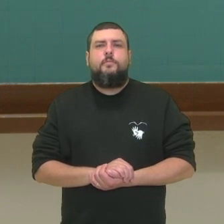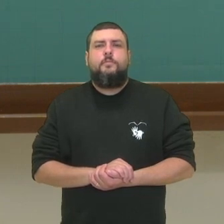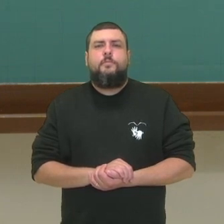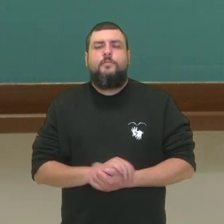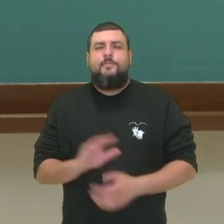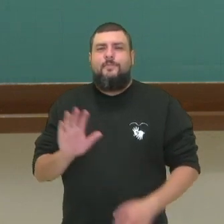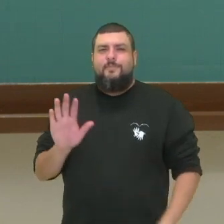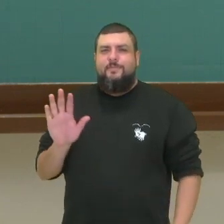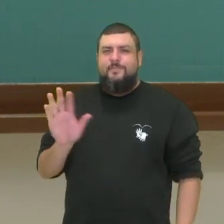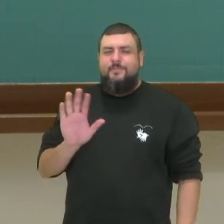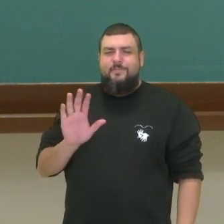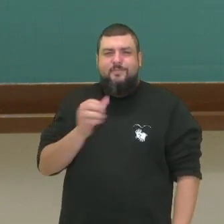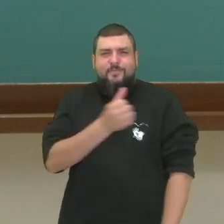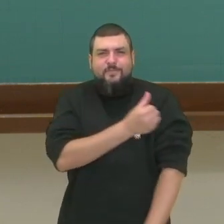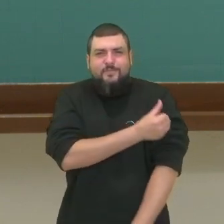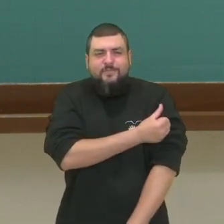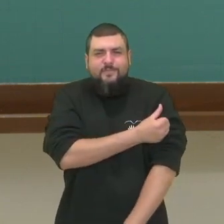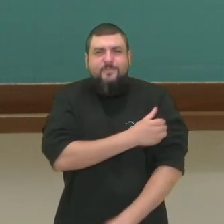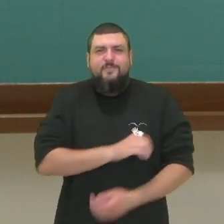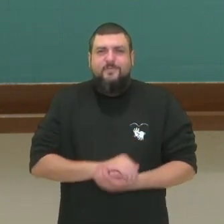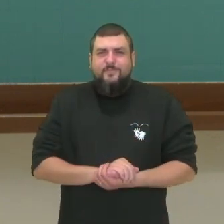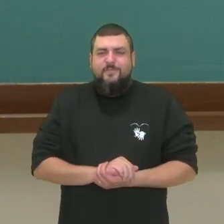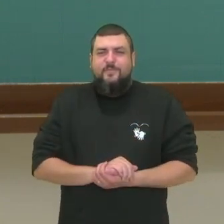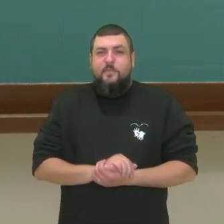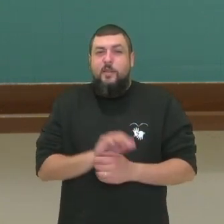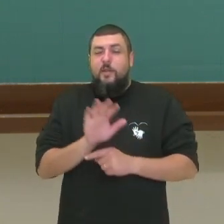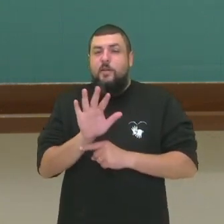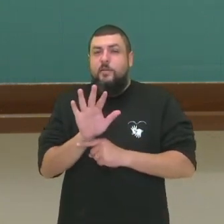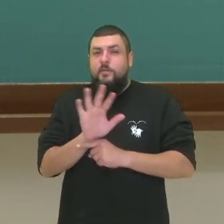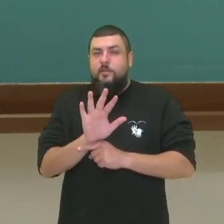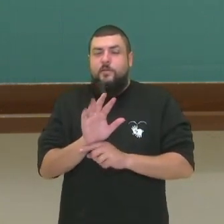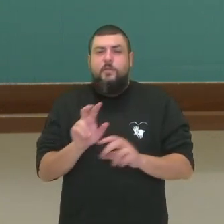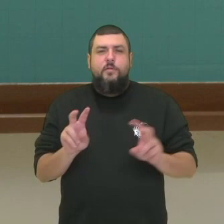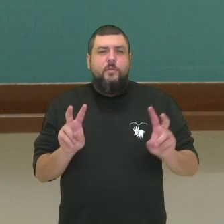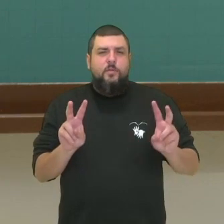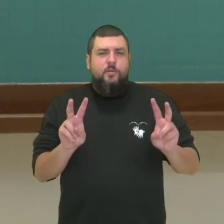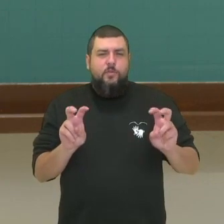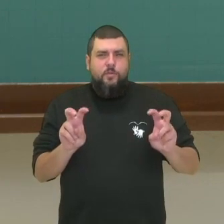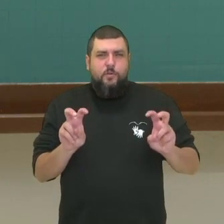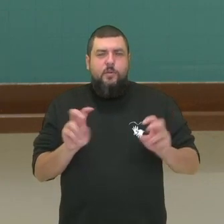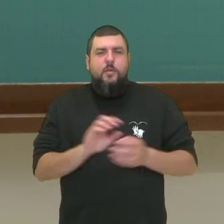Olá, estudantes do sexto ano! Neste vídeo nós vamos falar sobre